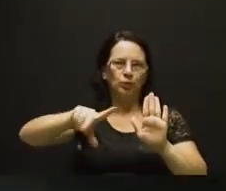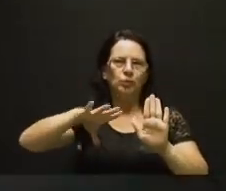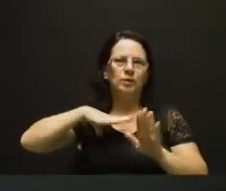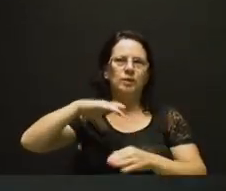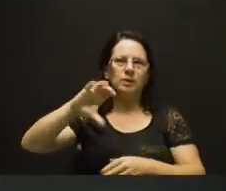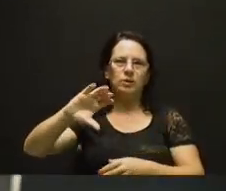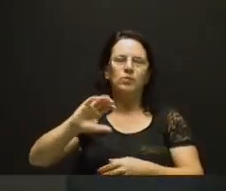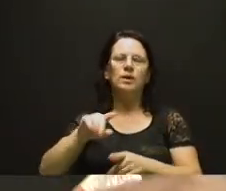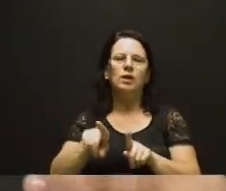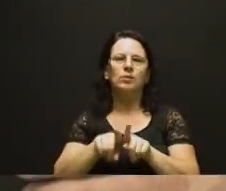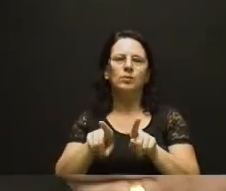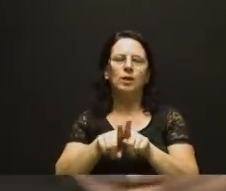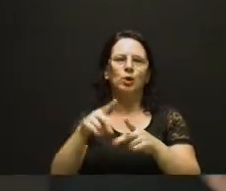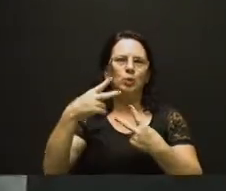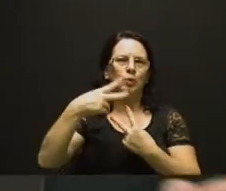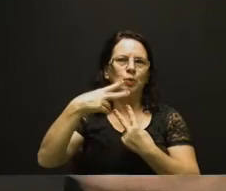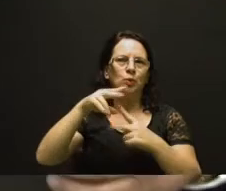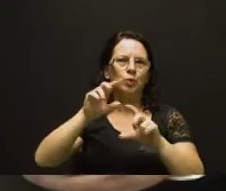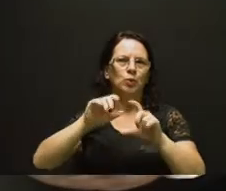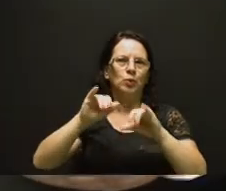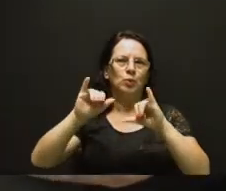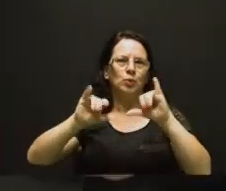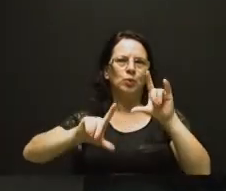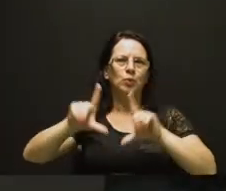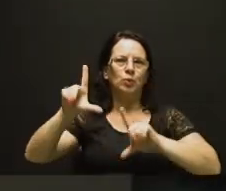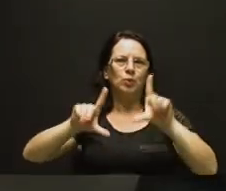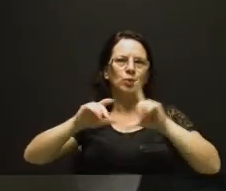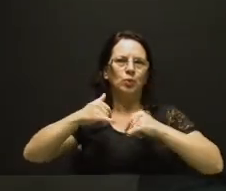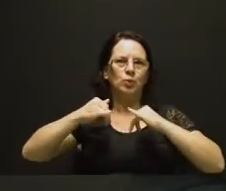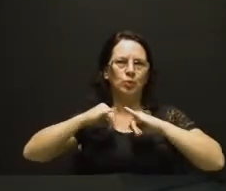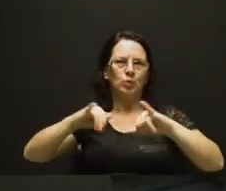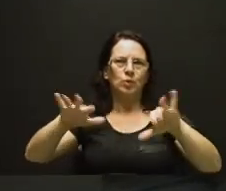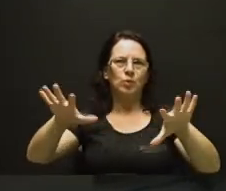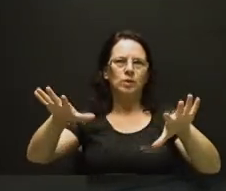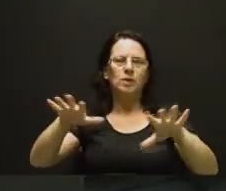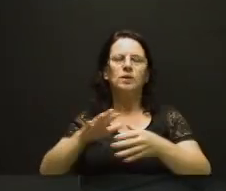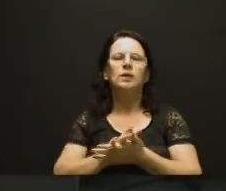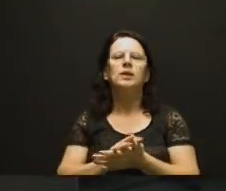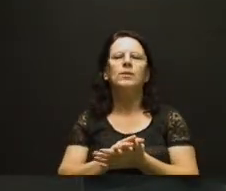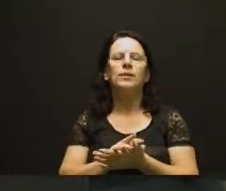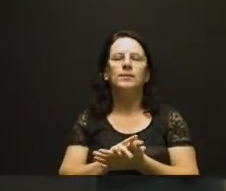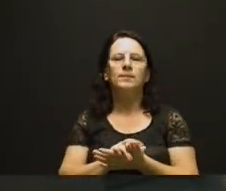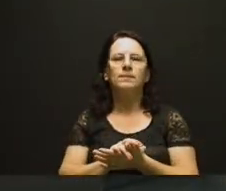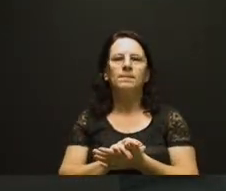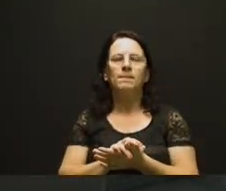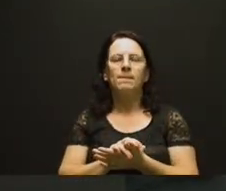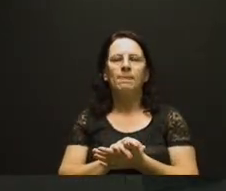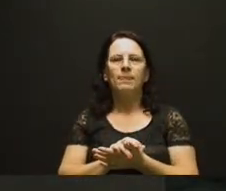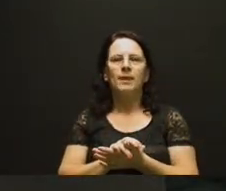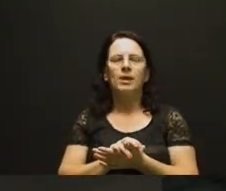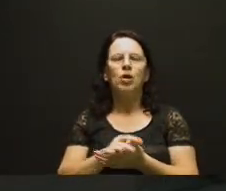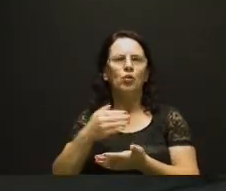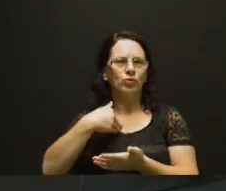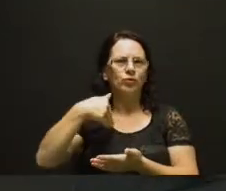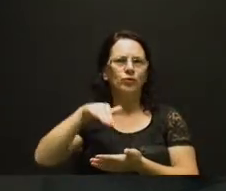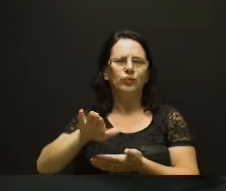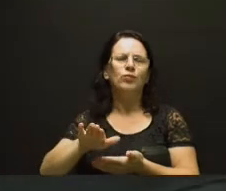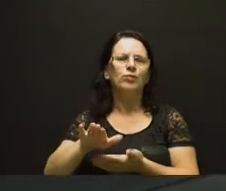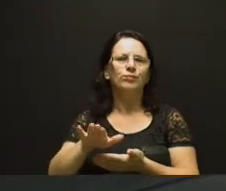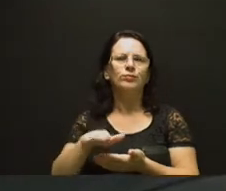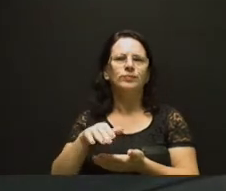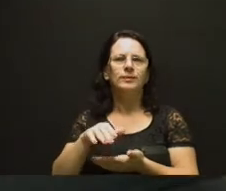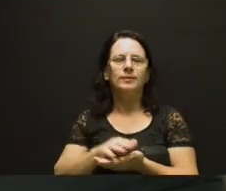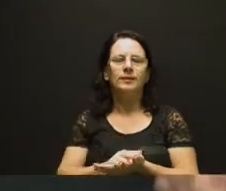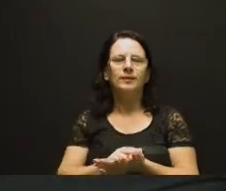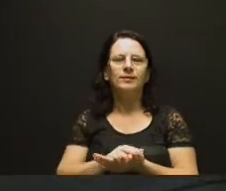a vocês pelo pela cobertura que sempre nos vai nos dar essa oportunidade de estar levando então ficou se eu sair daqui eu falo para você assim